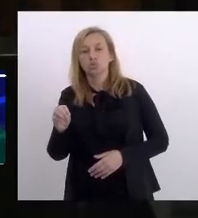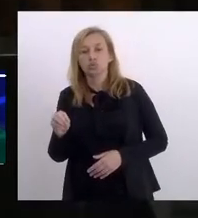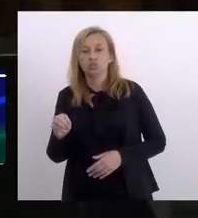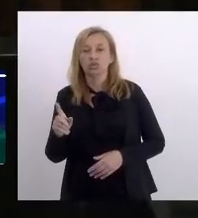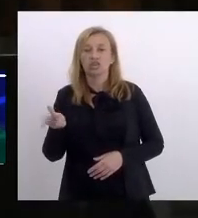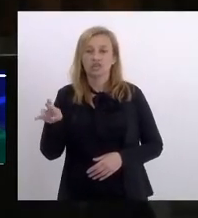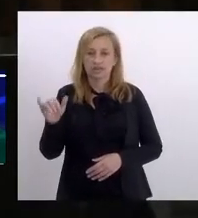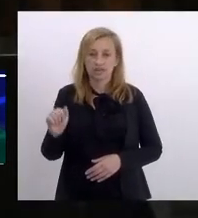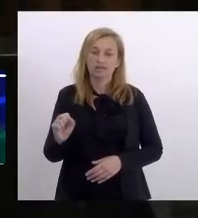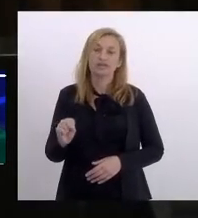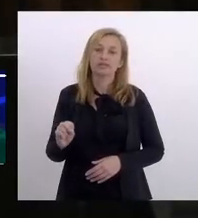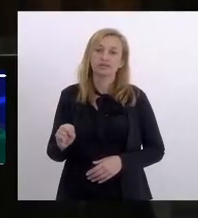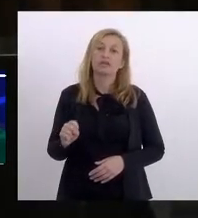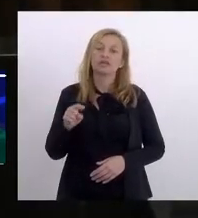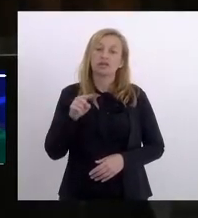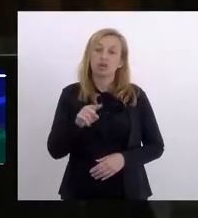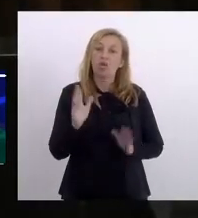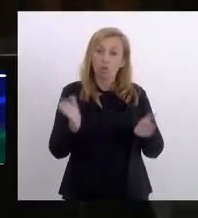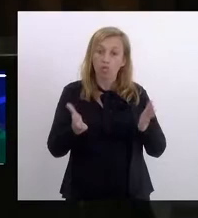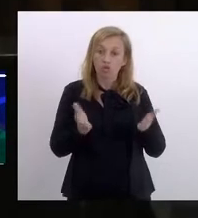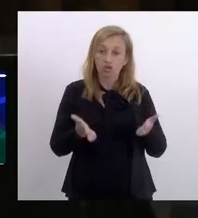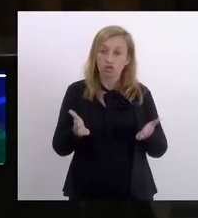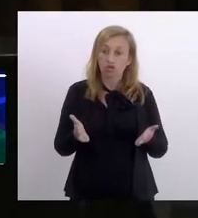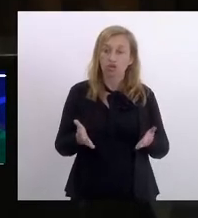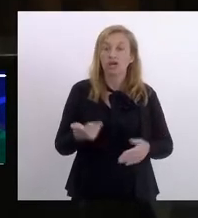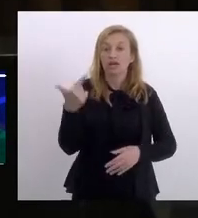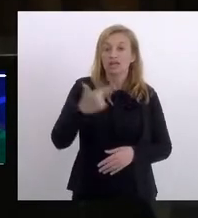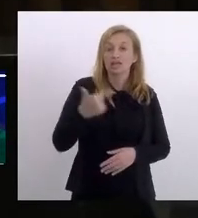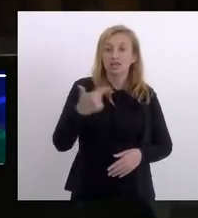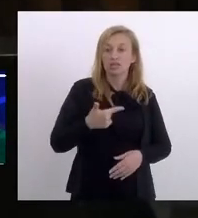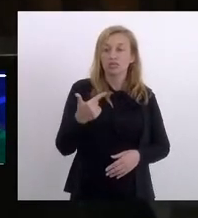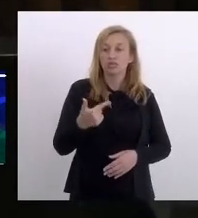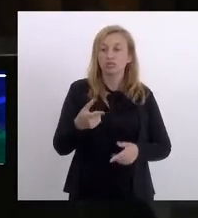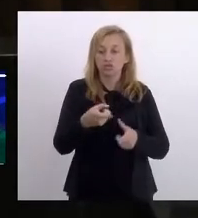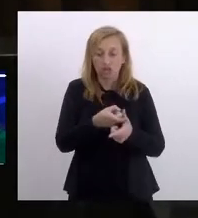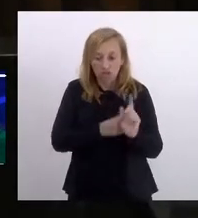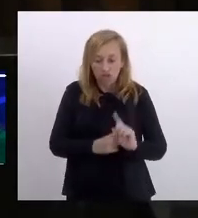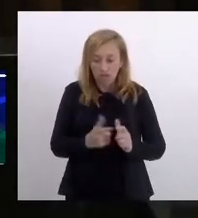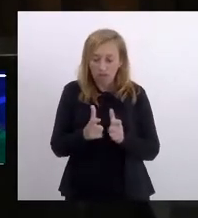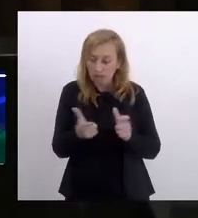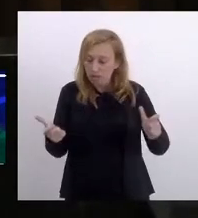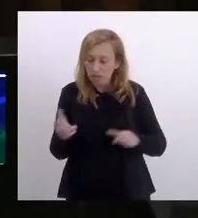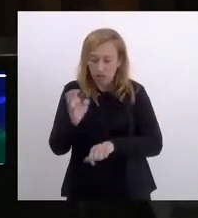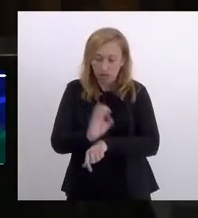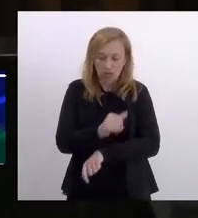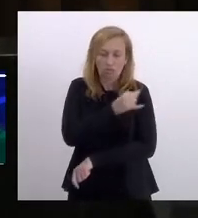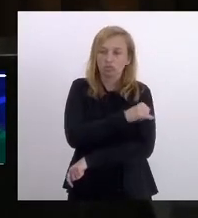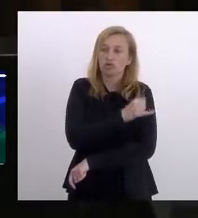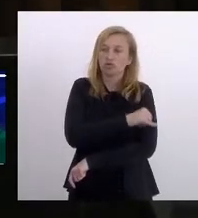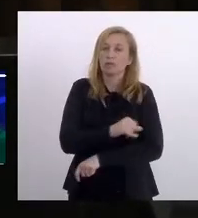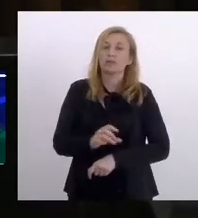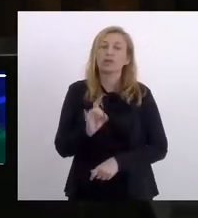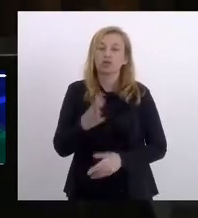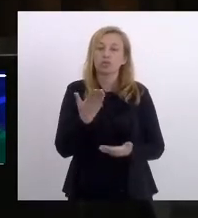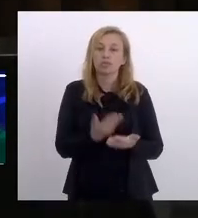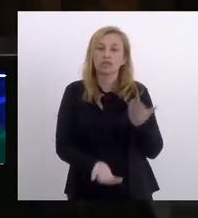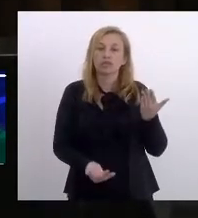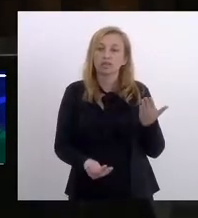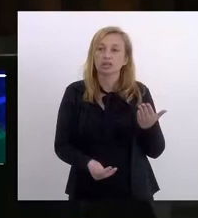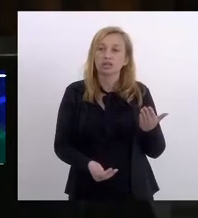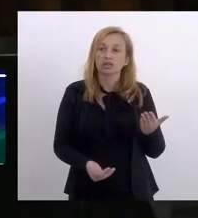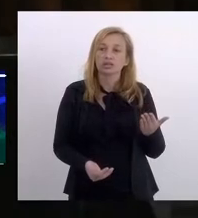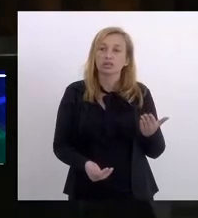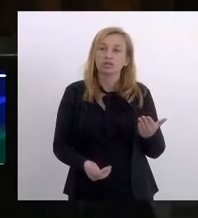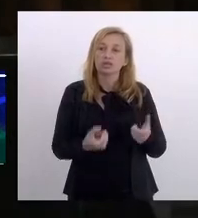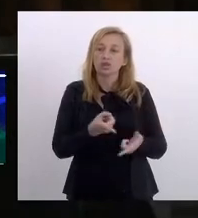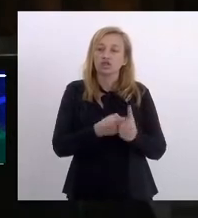receitas. Essa é hoje a segunda maior dívida do Estado do Rio de Janeiro, só perdendo para a